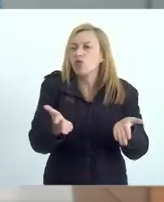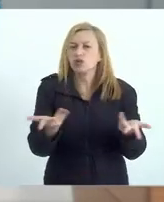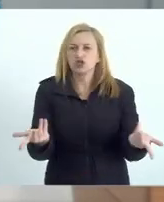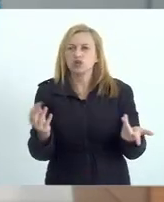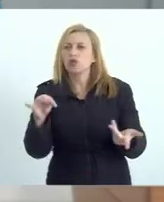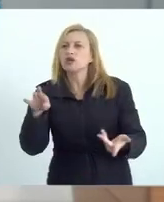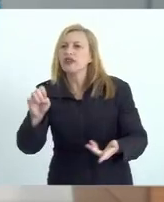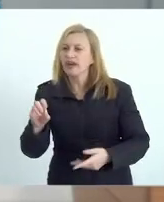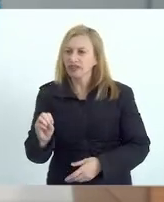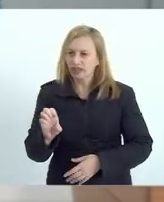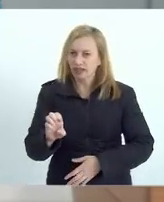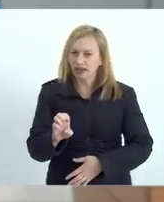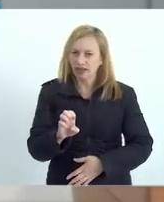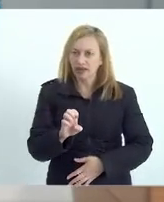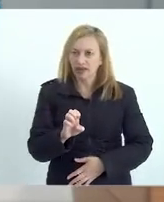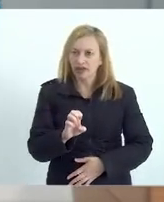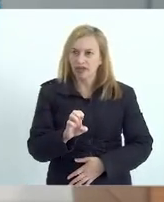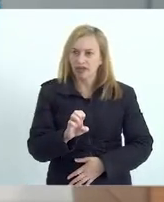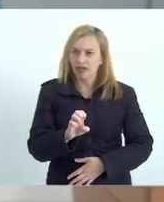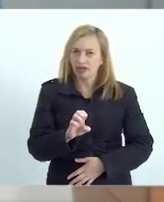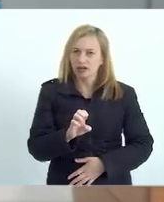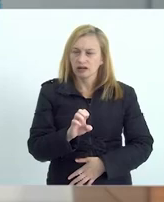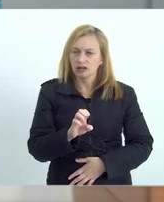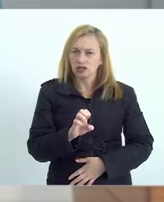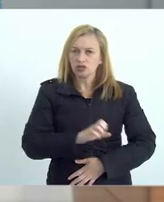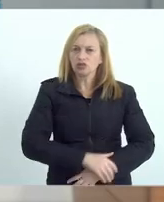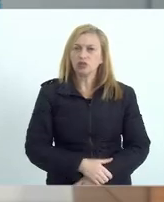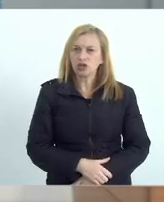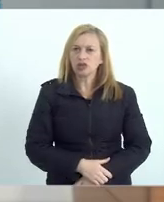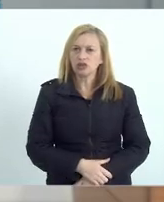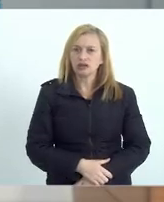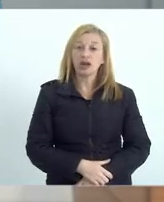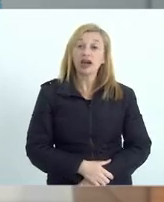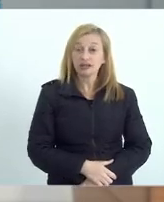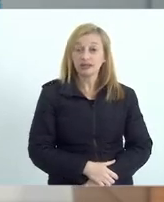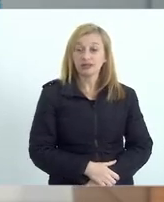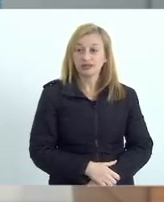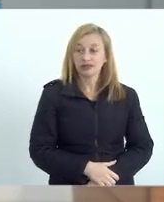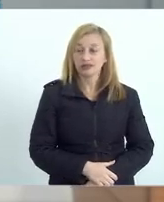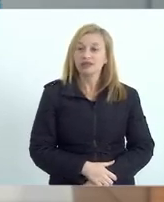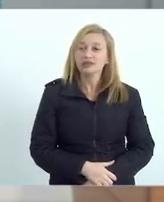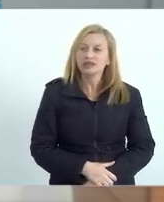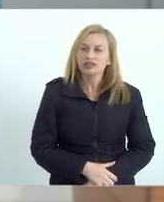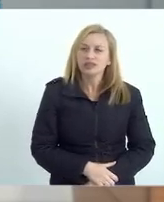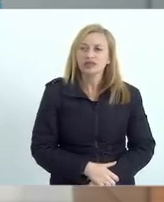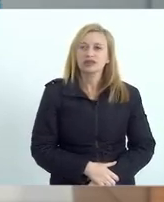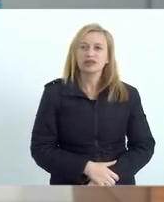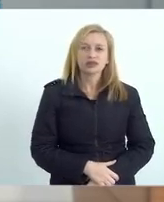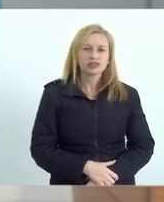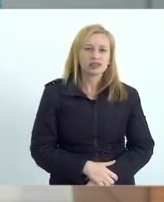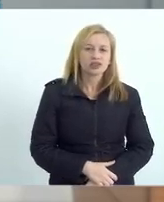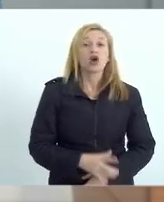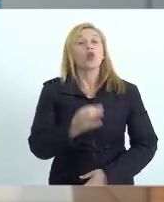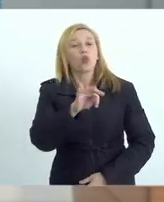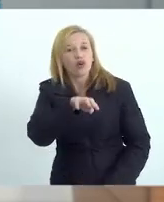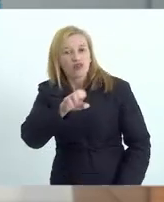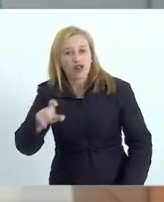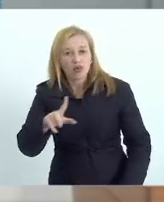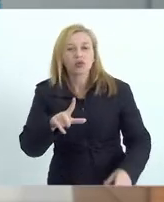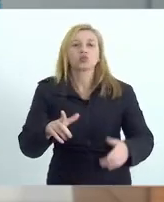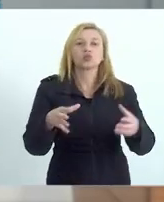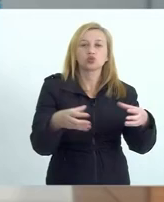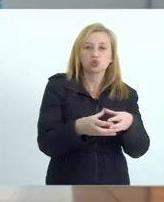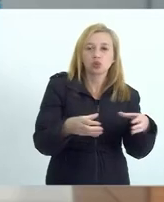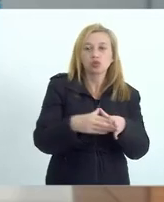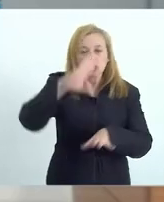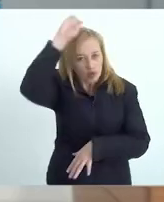container e sem nenhuma manutenção nós temos até hoje quartéis do Corpo de